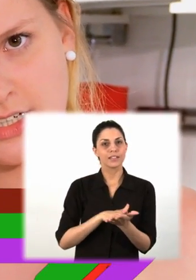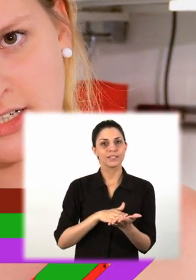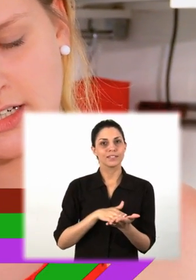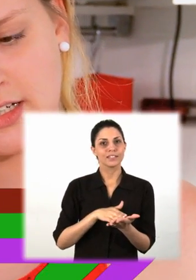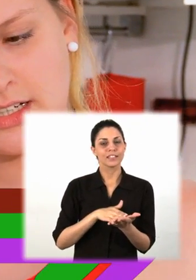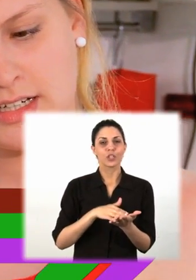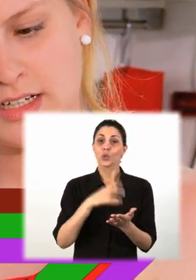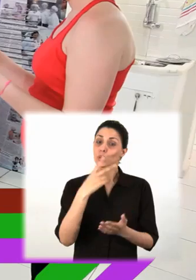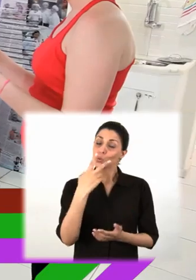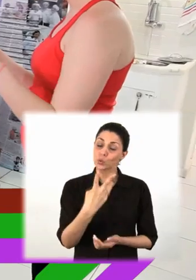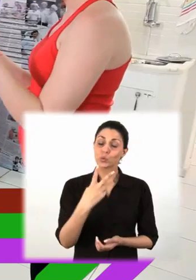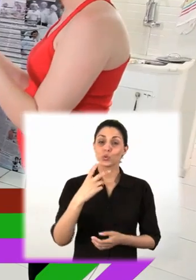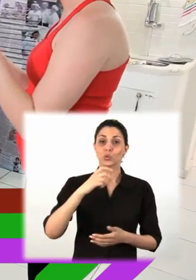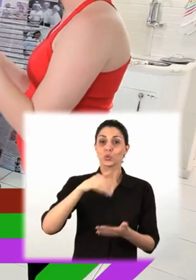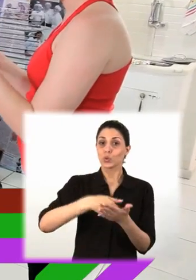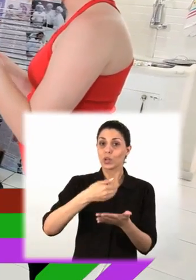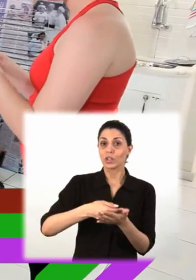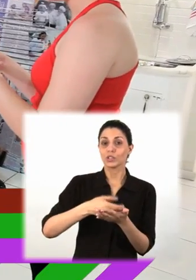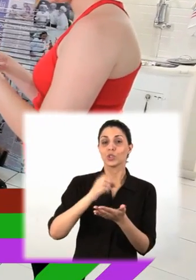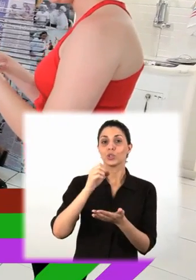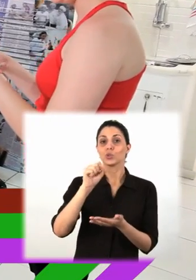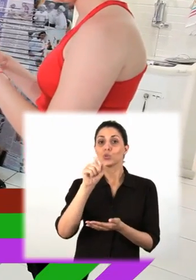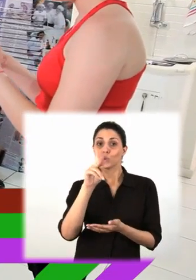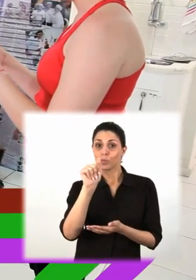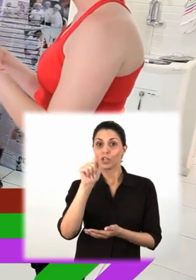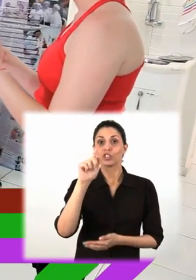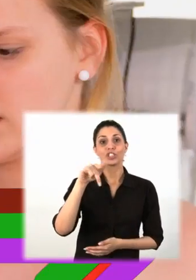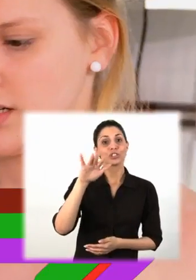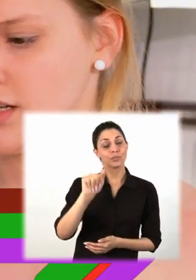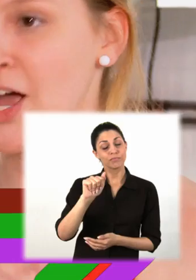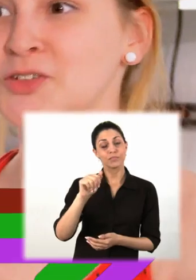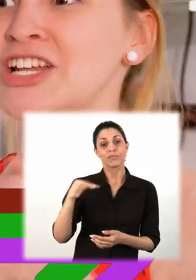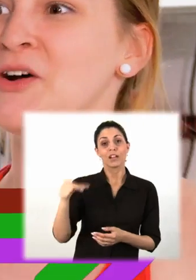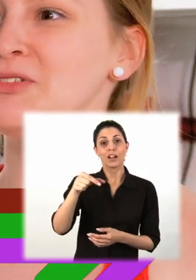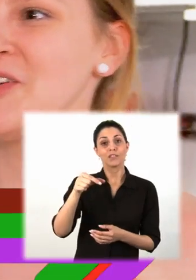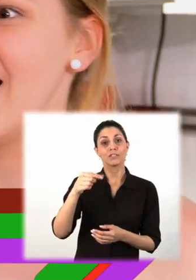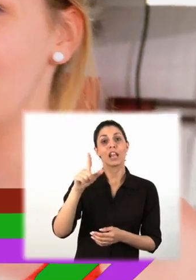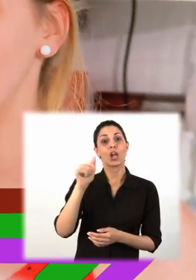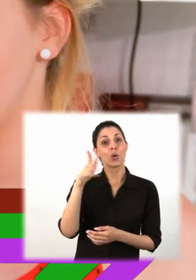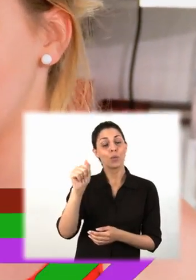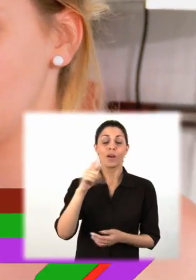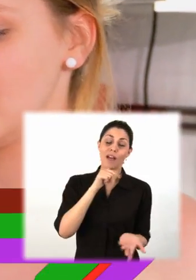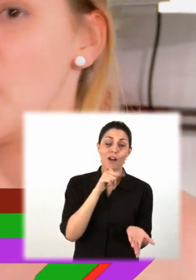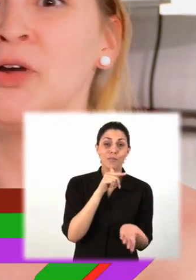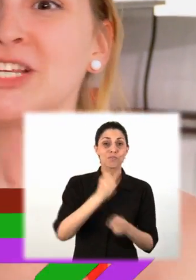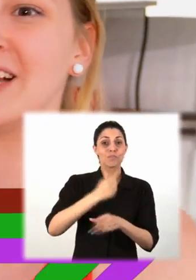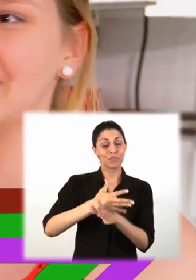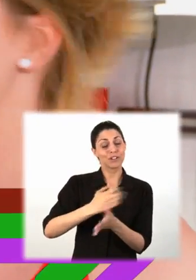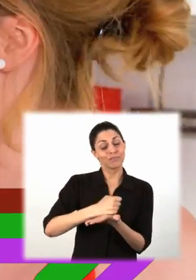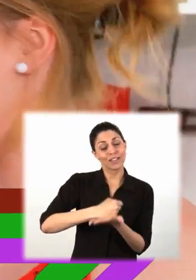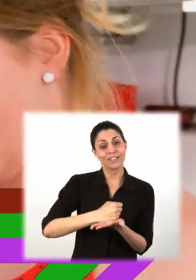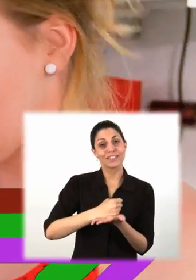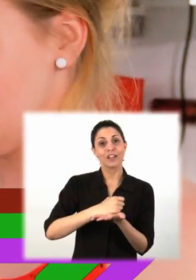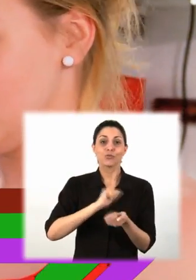gramas de manteiga, 2 colheres de sopa de gengibre caldo de legumes ou água. Purê de